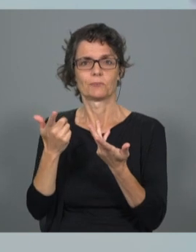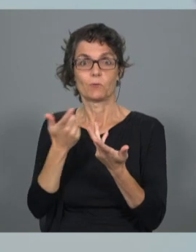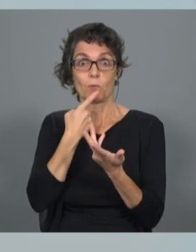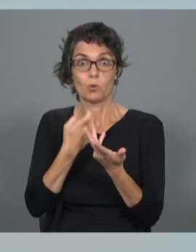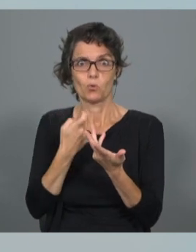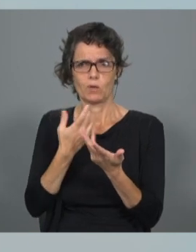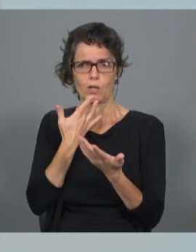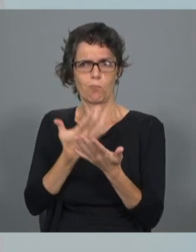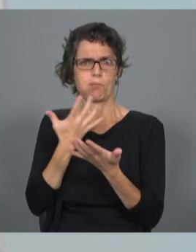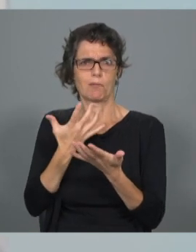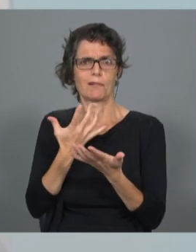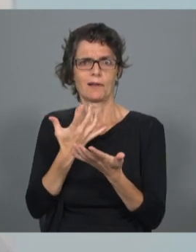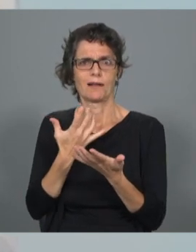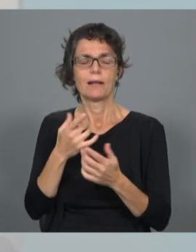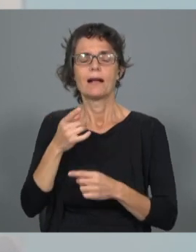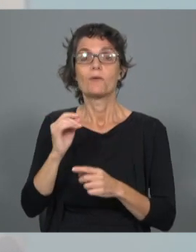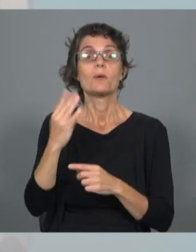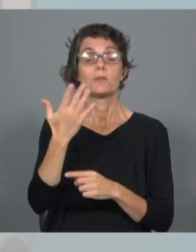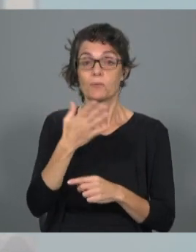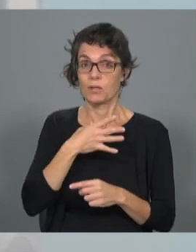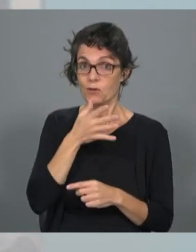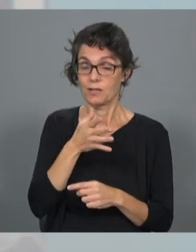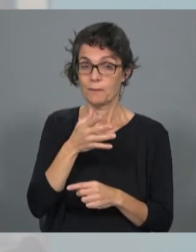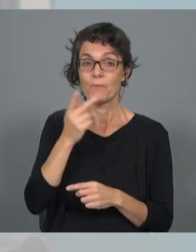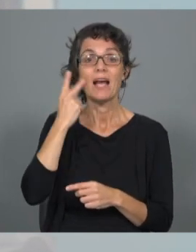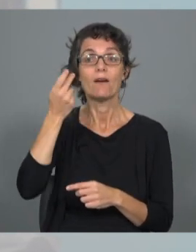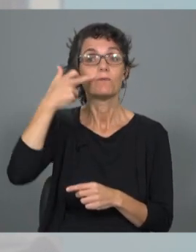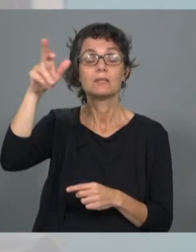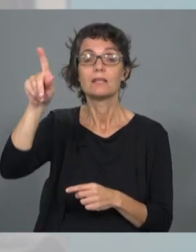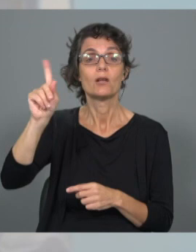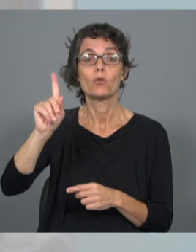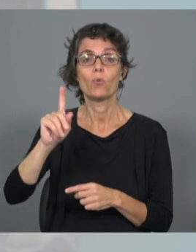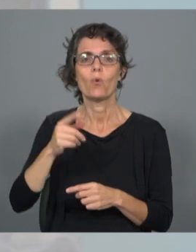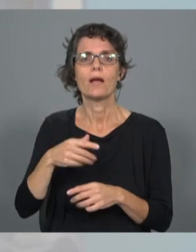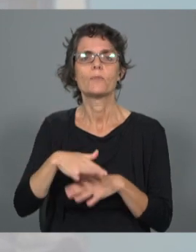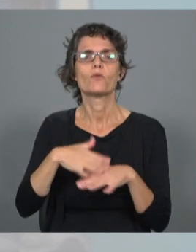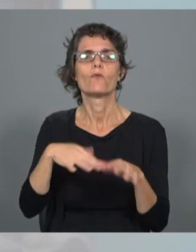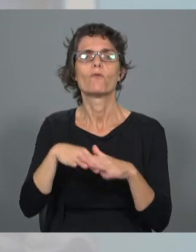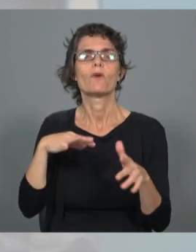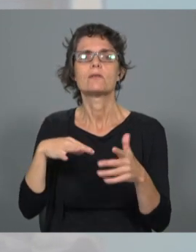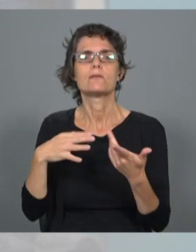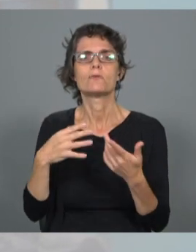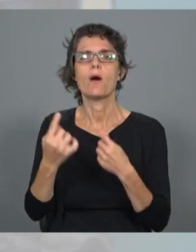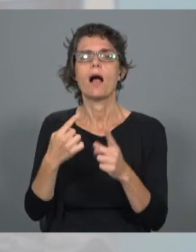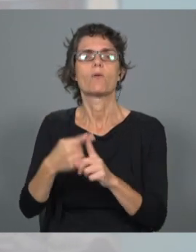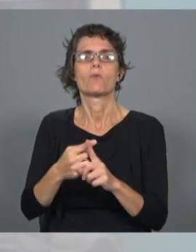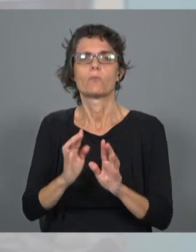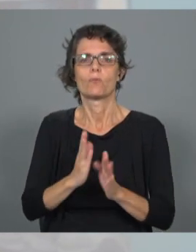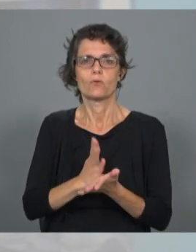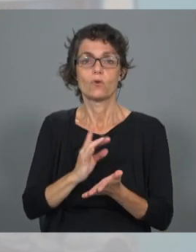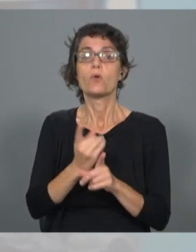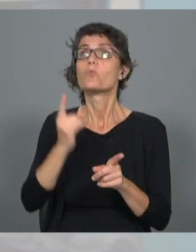desmontar a nossa cabeça e o nosso coração, é que a vida eterna não é uma questão de mérito, porque Deus oferece a vida eterna a toda a